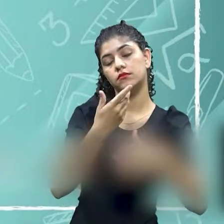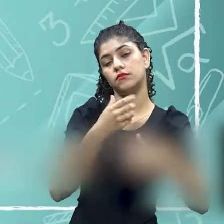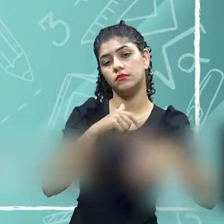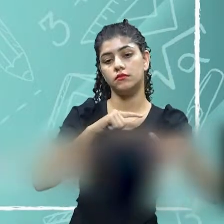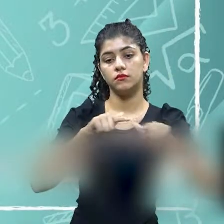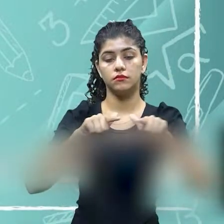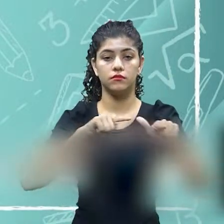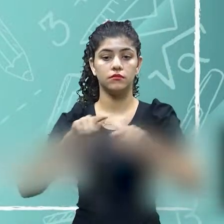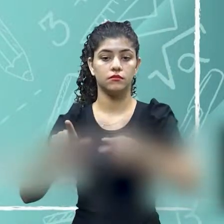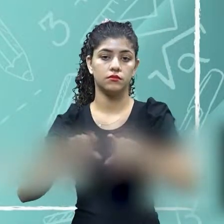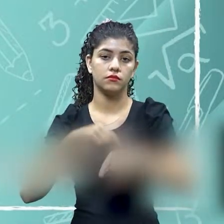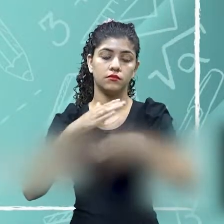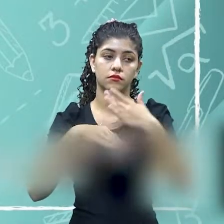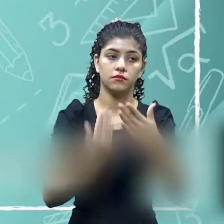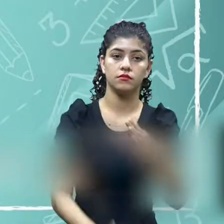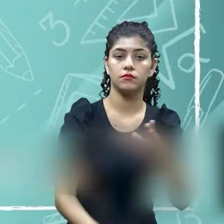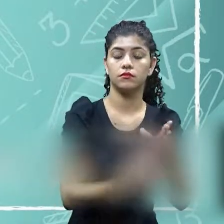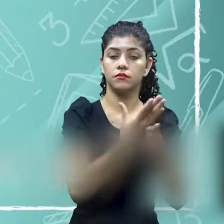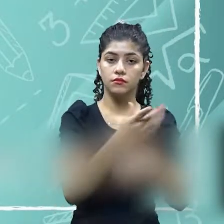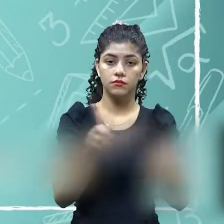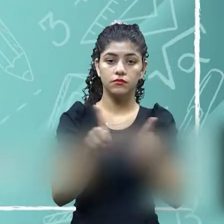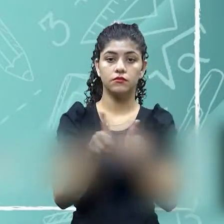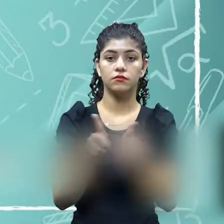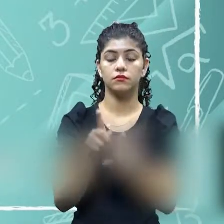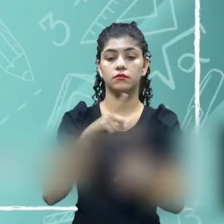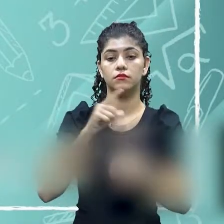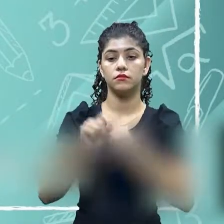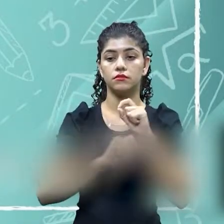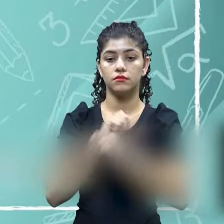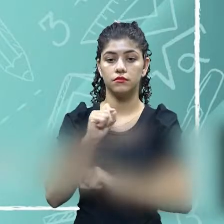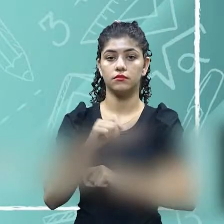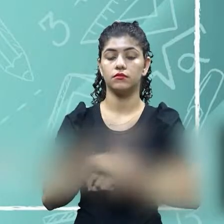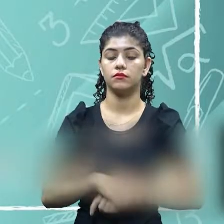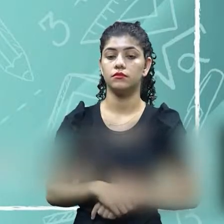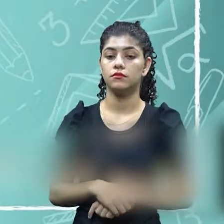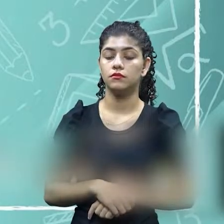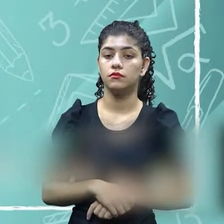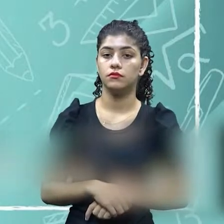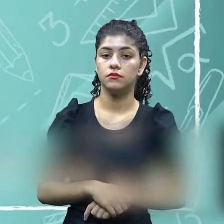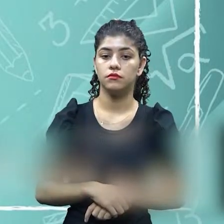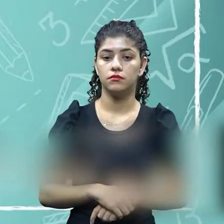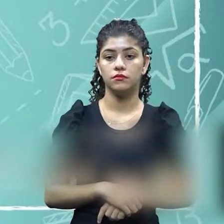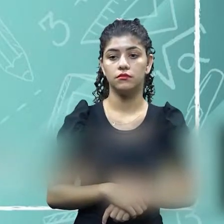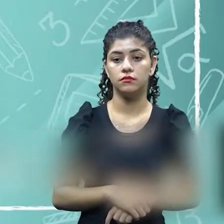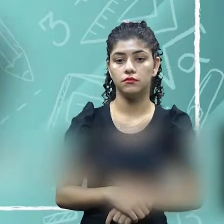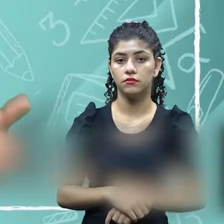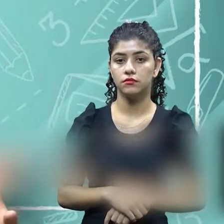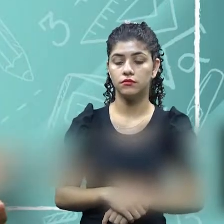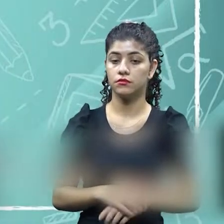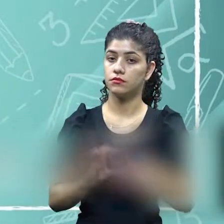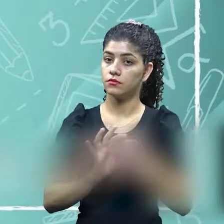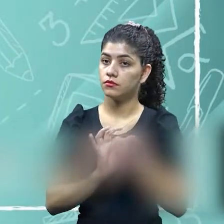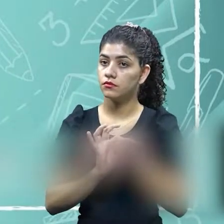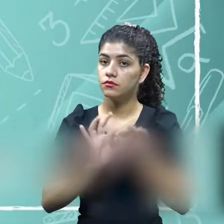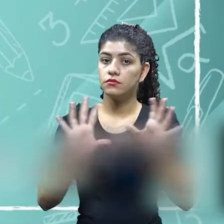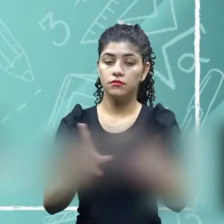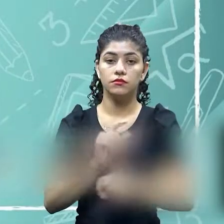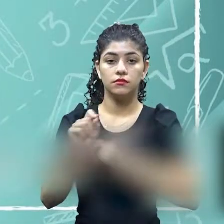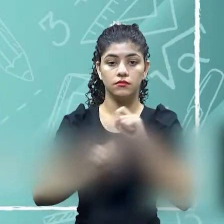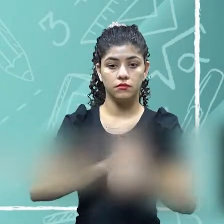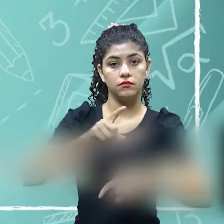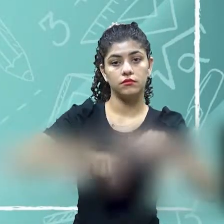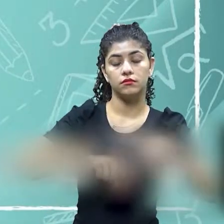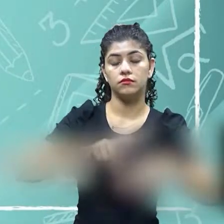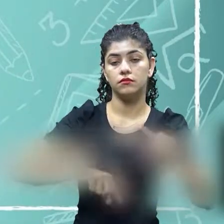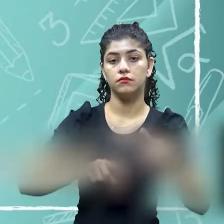e também para o processo de produção, de fabricação, as empresas vão ter um acesso livre aos